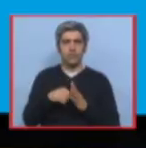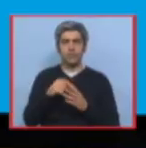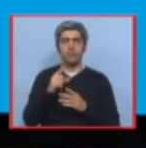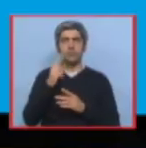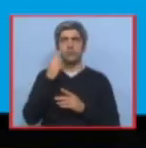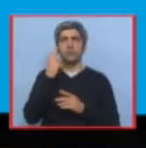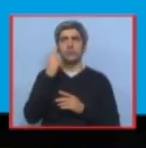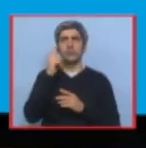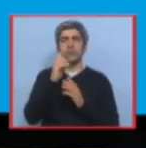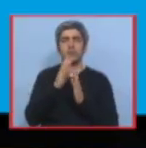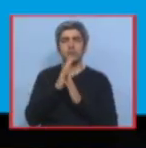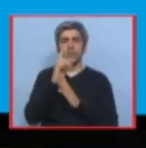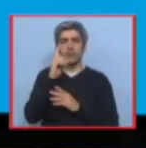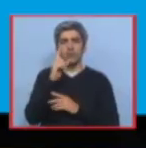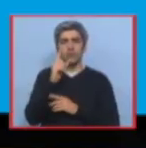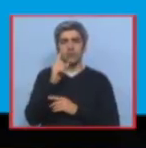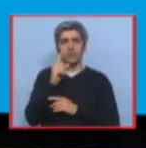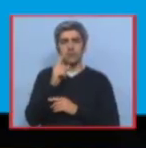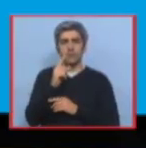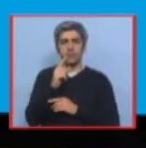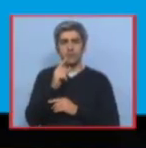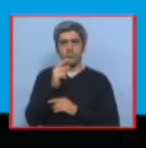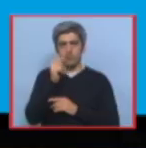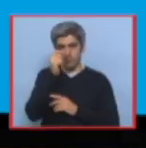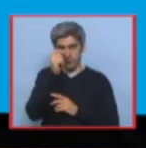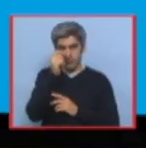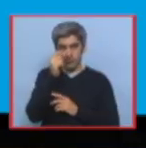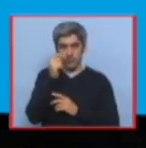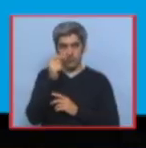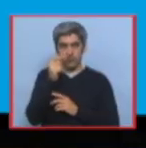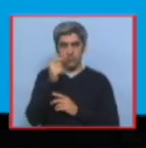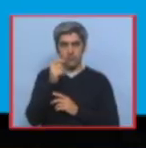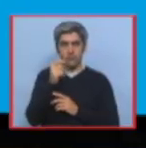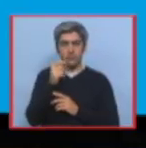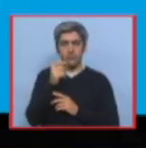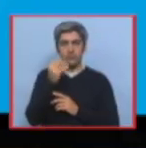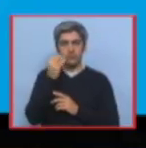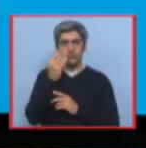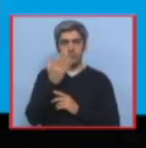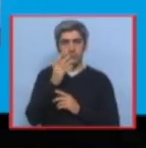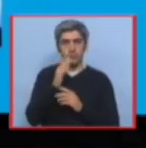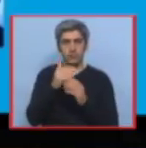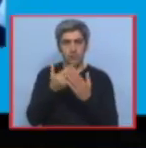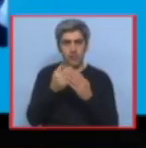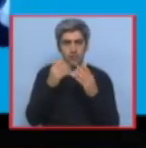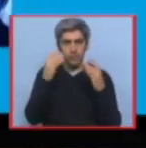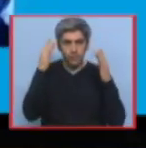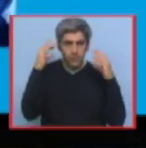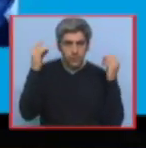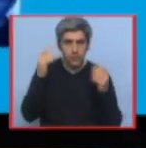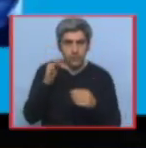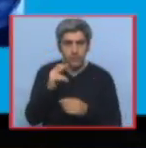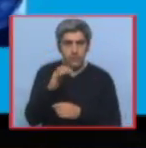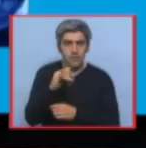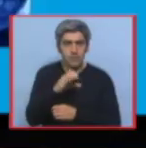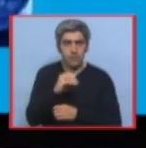divino que utiliza o carisma dado por Espírito a Francisco de